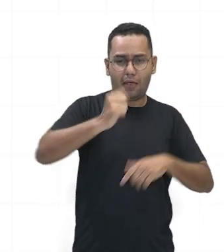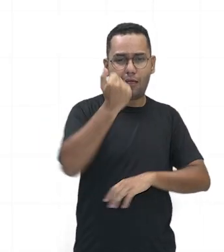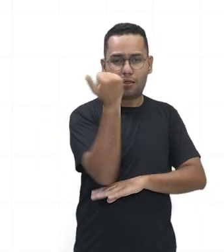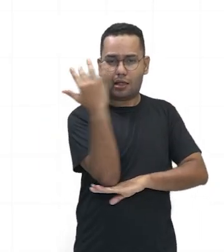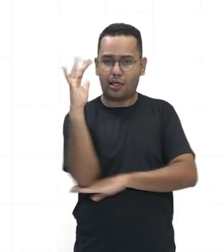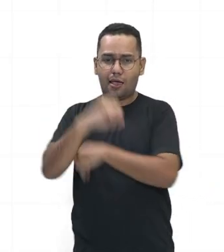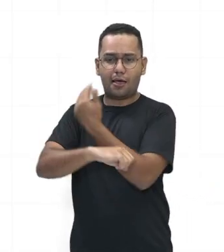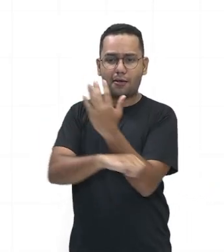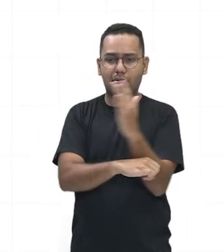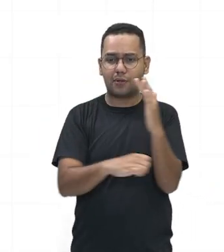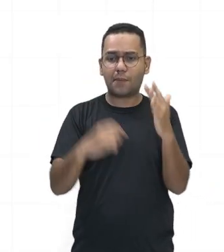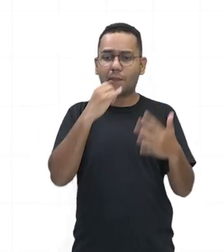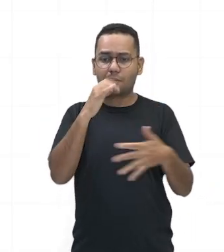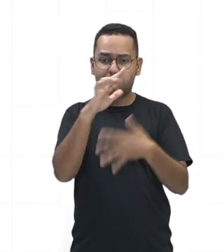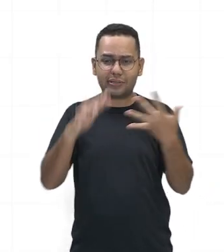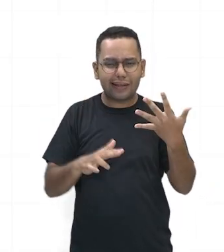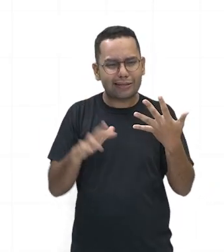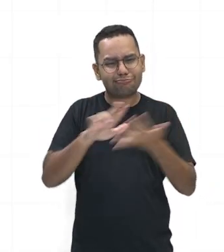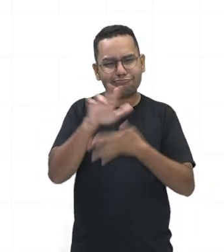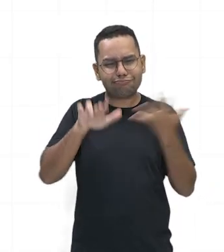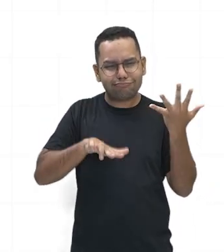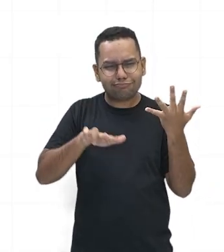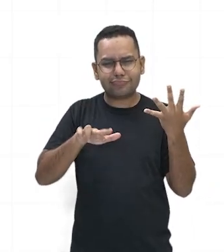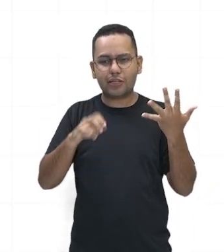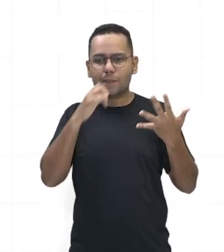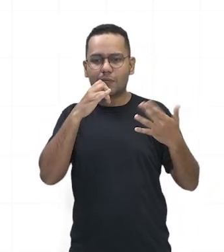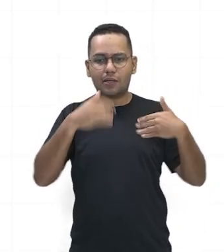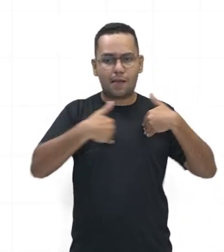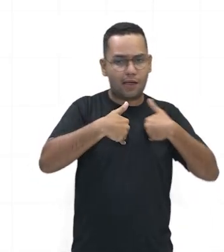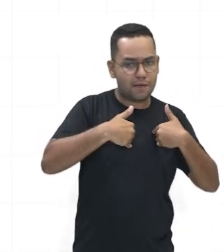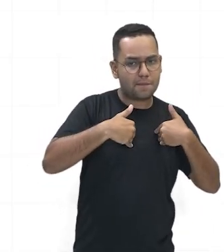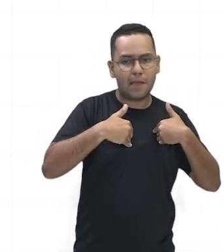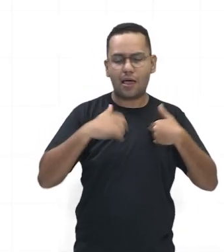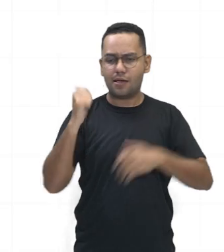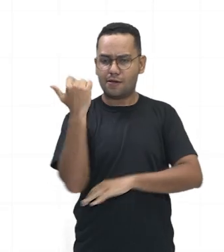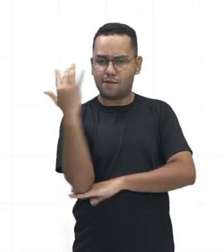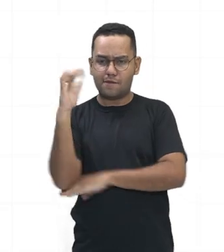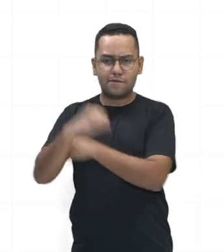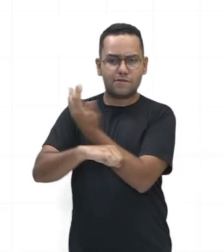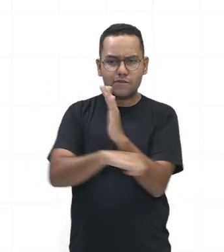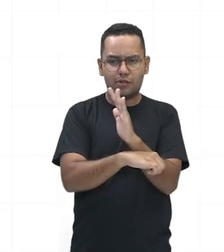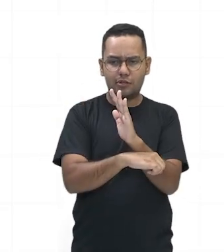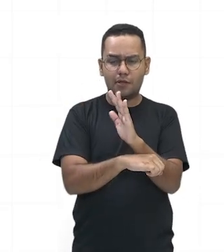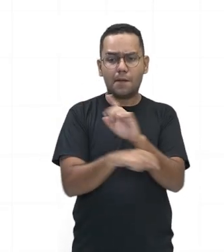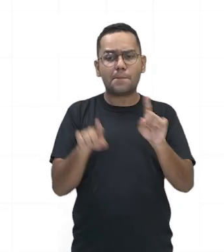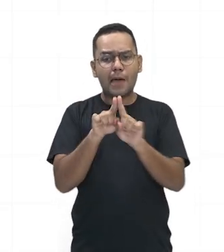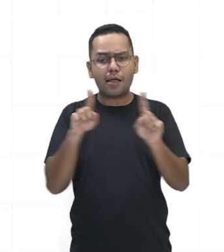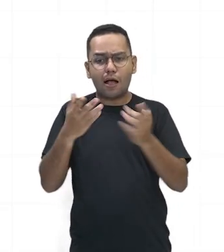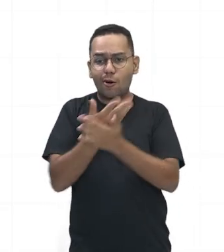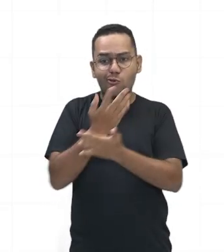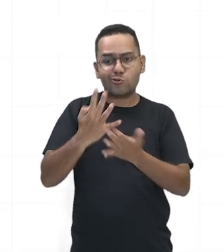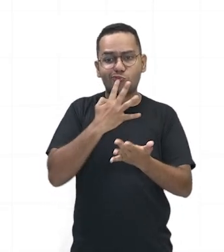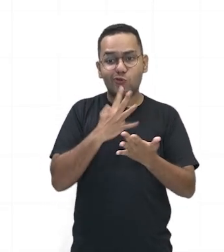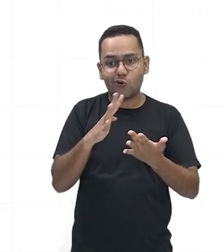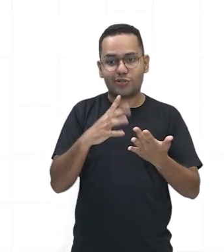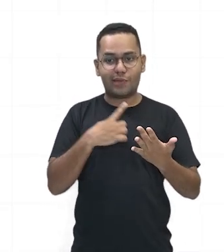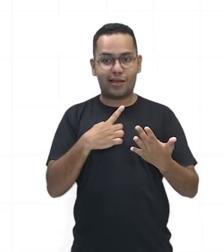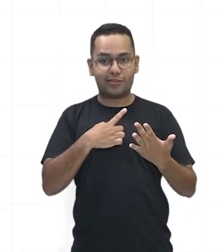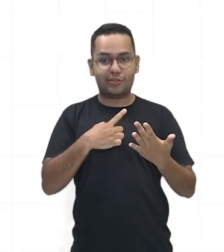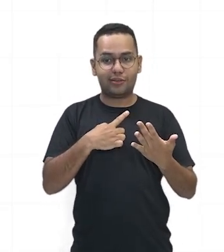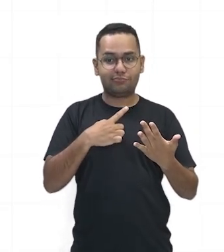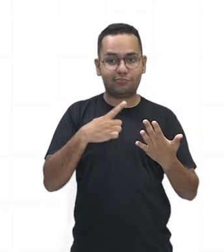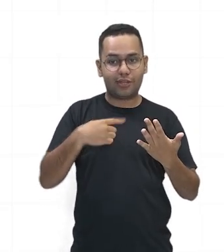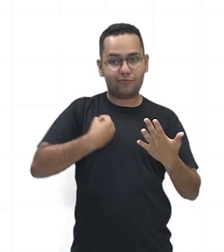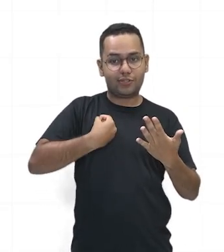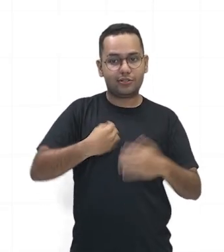que nós não conhecemos da fauna e da flora. Ao contrário do que se pode pensar, religião e ecologia